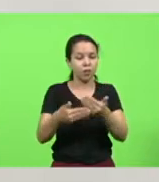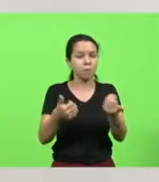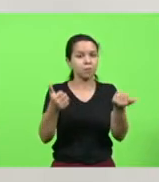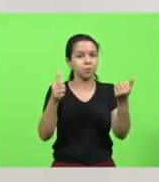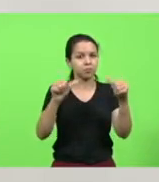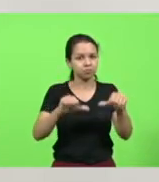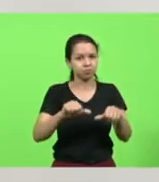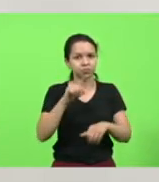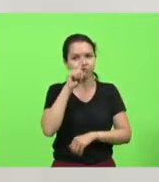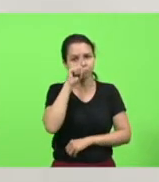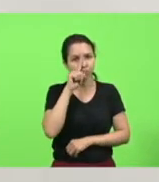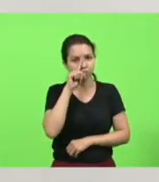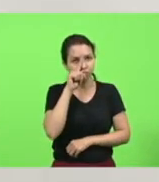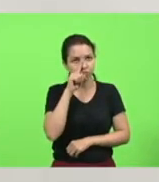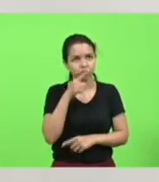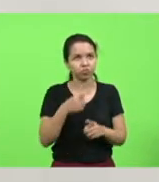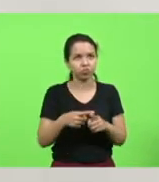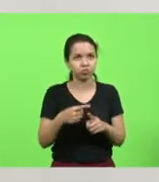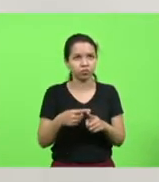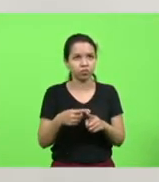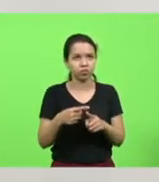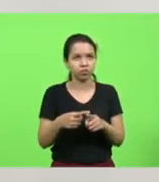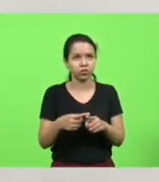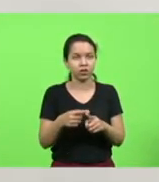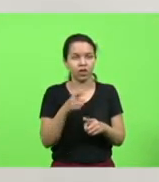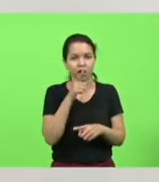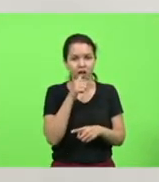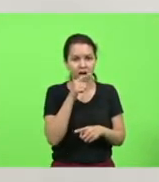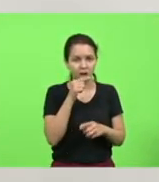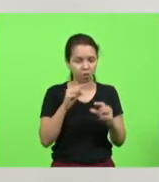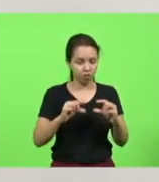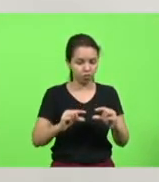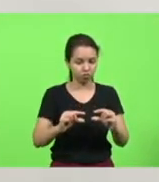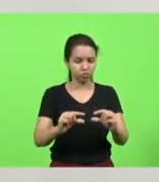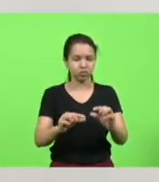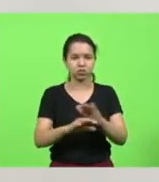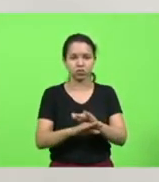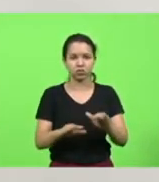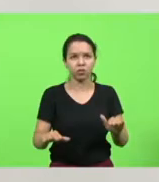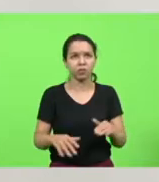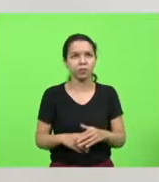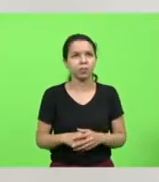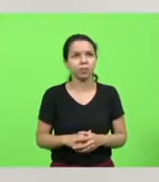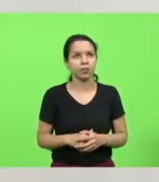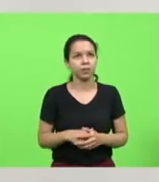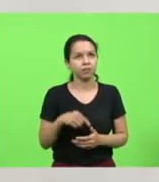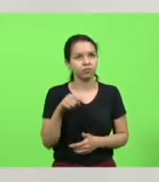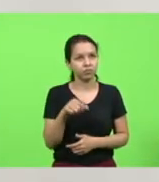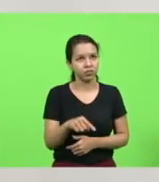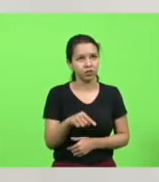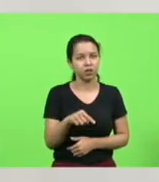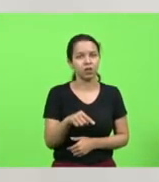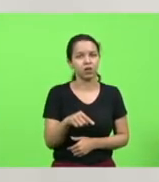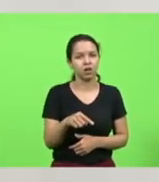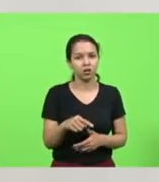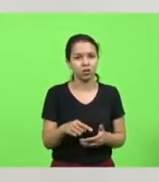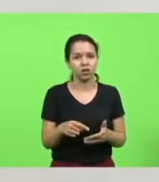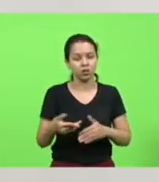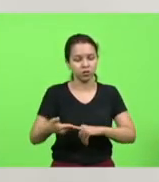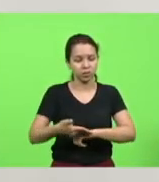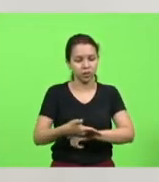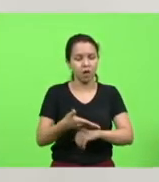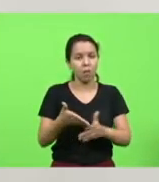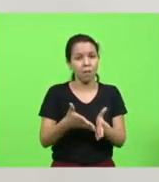está submerso numa pequena lâmina d'água. Então, esses armadores, é uma judiaria, nós temos um terminal que é um dos maiores do estado,